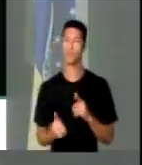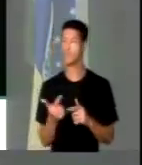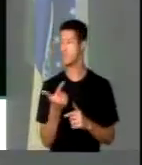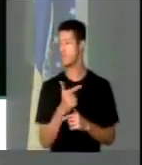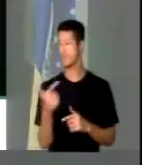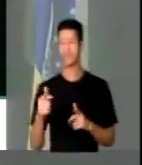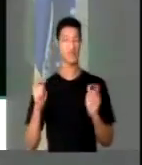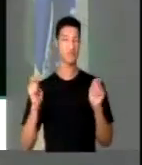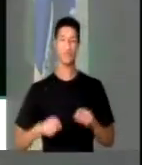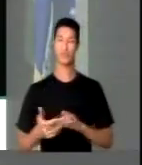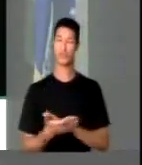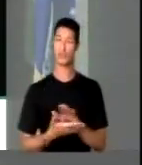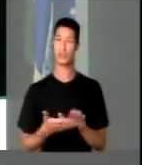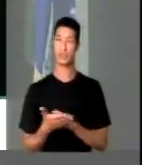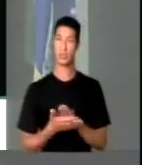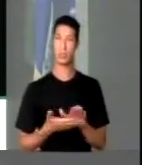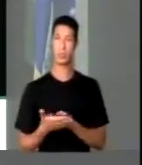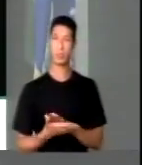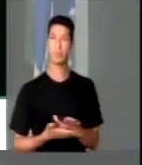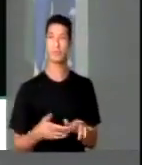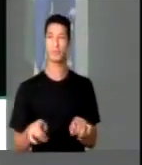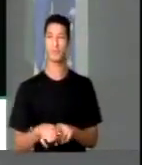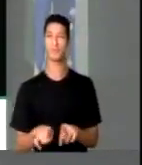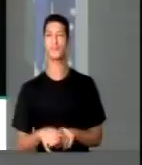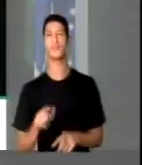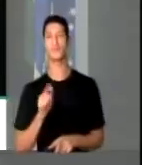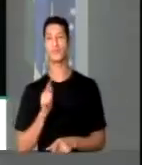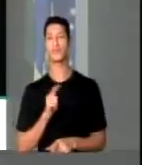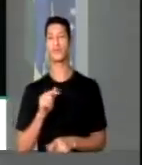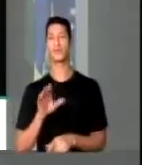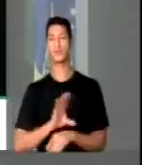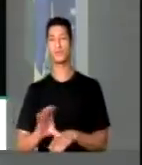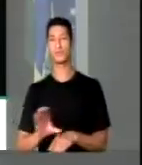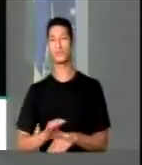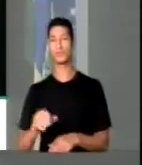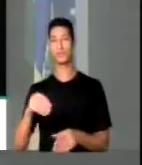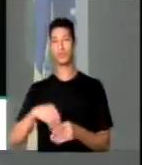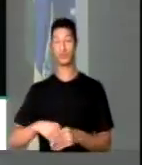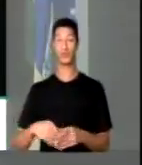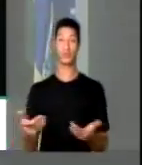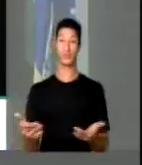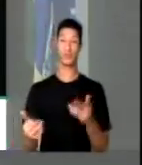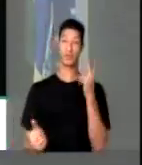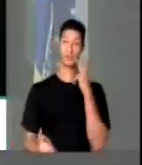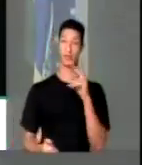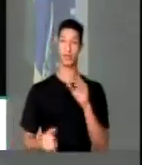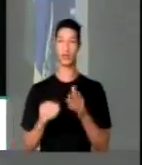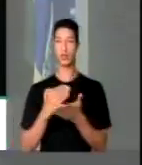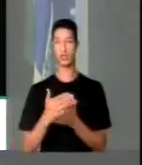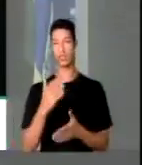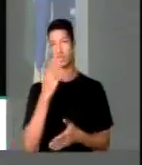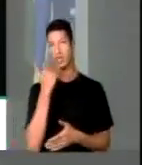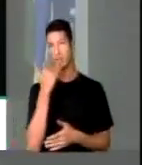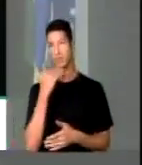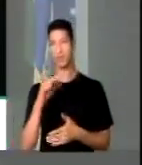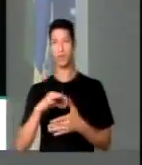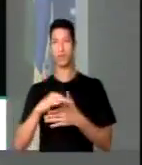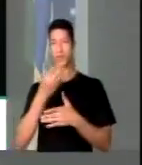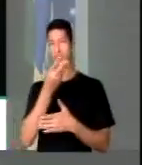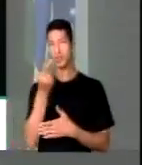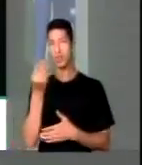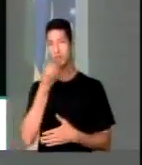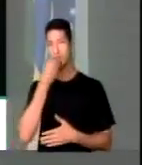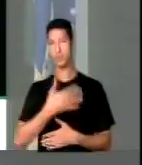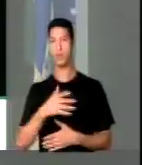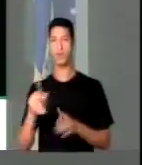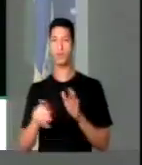não tem condições de exportar ou consumir no mercado interno produtos de origem animal de boa